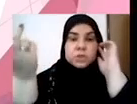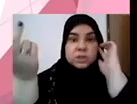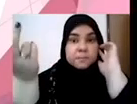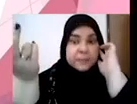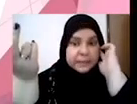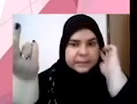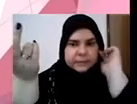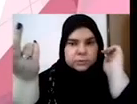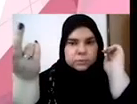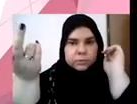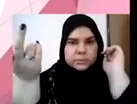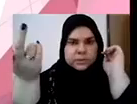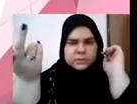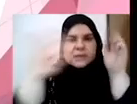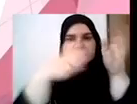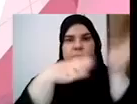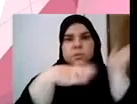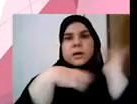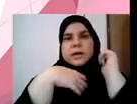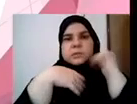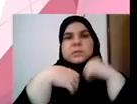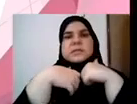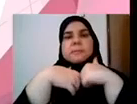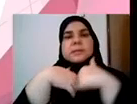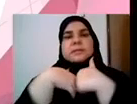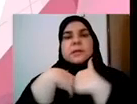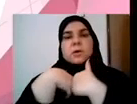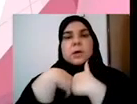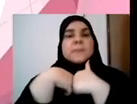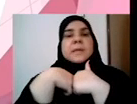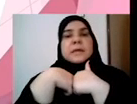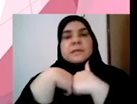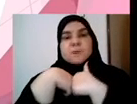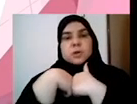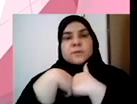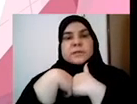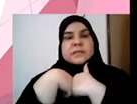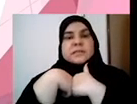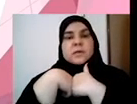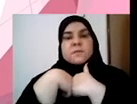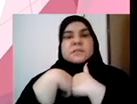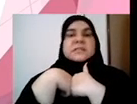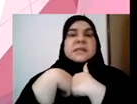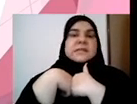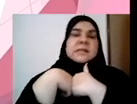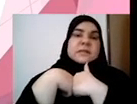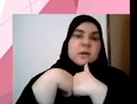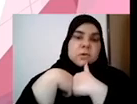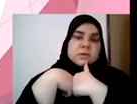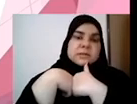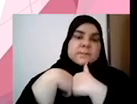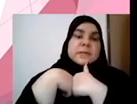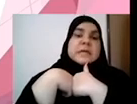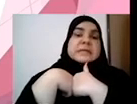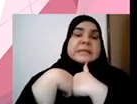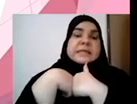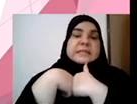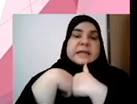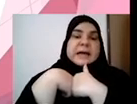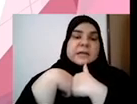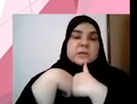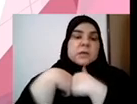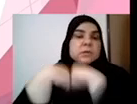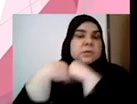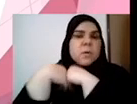está multiplicando o número, né? Que foi o meu caso do exemplo anterior, que ficou 95 vezes 10 elevado a 11.